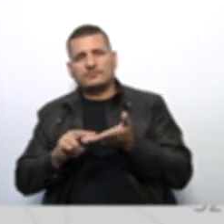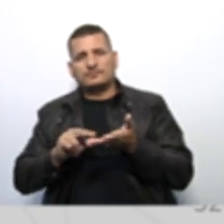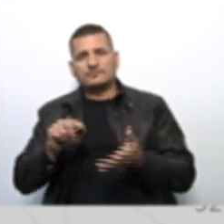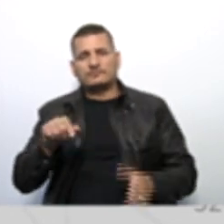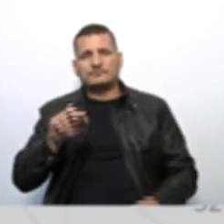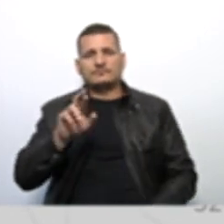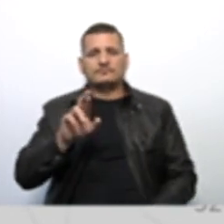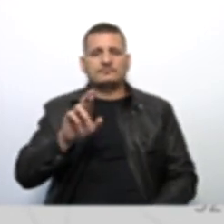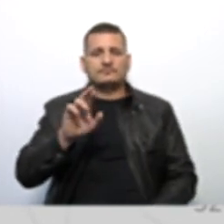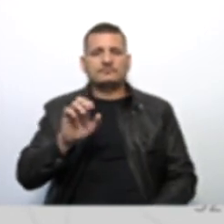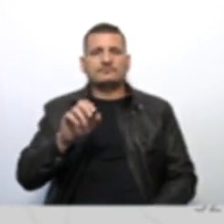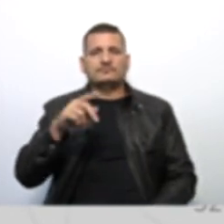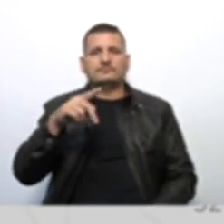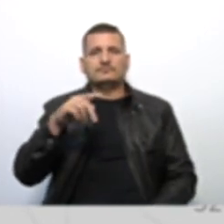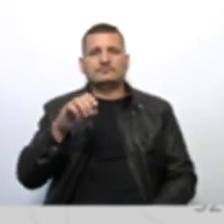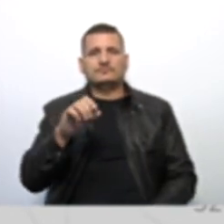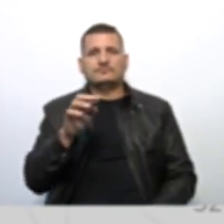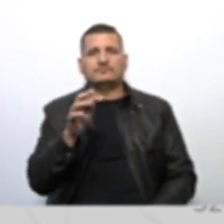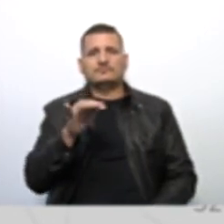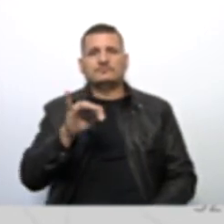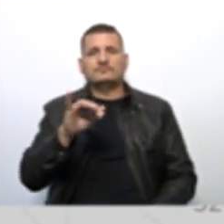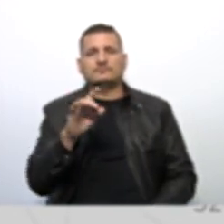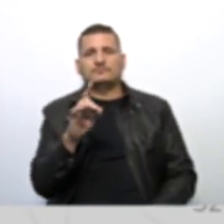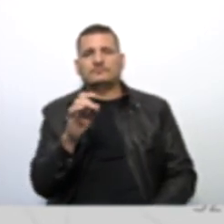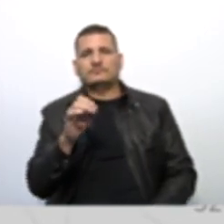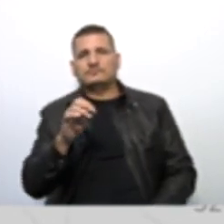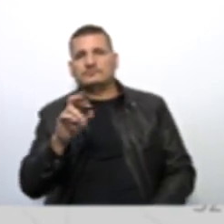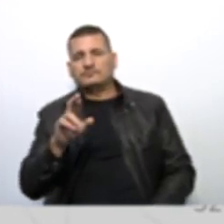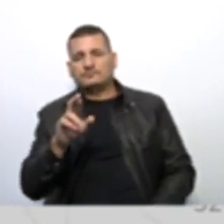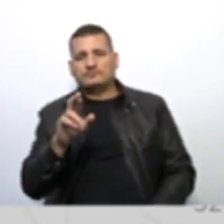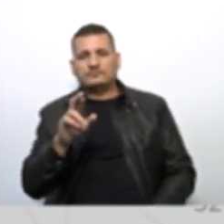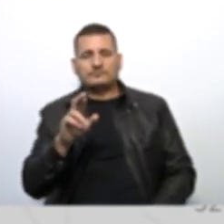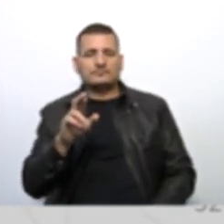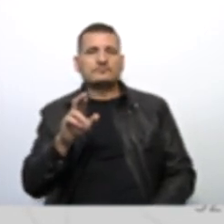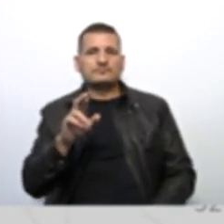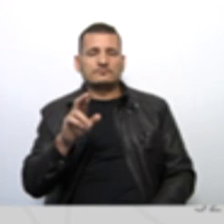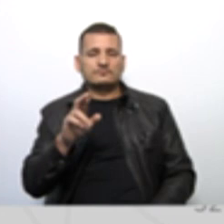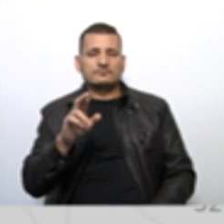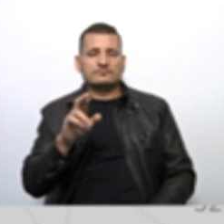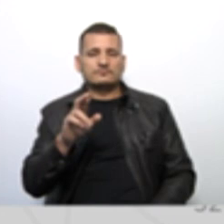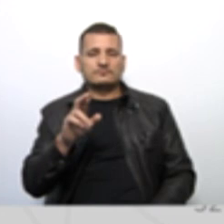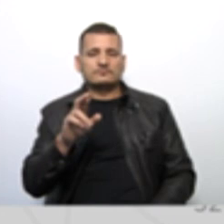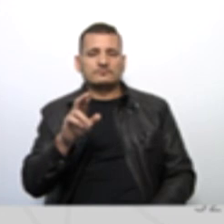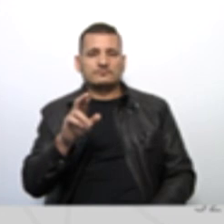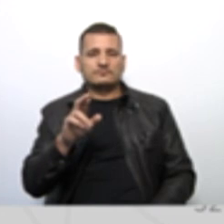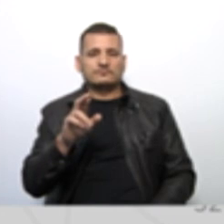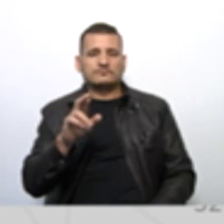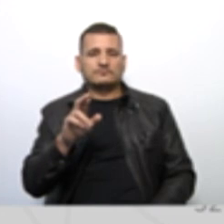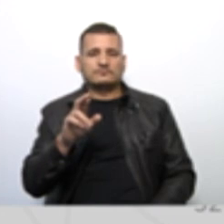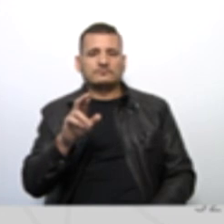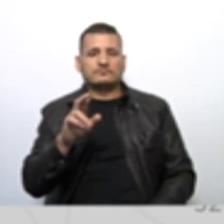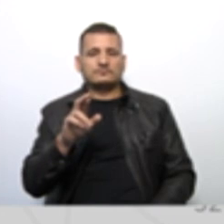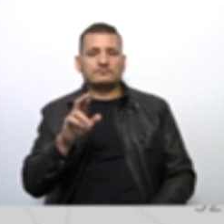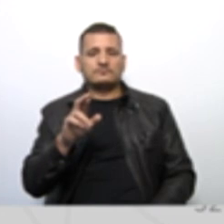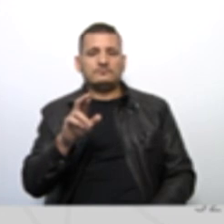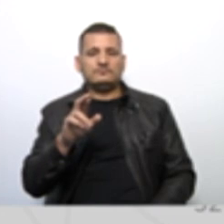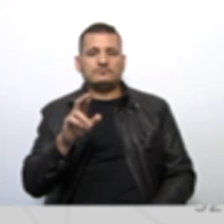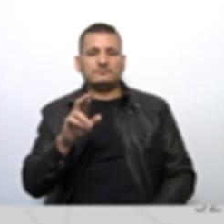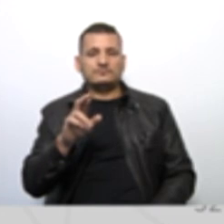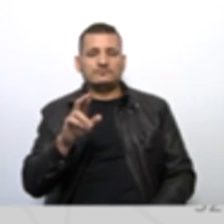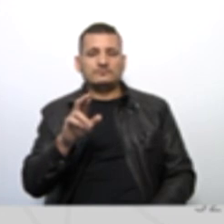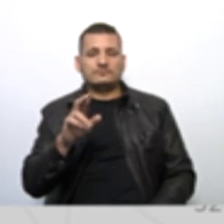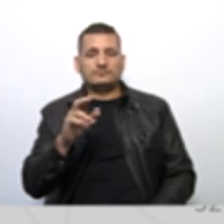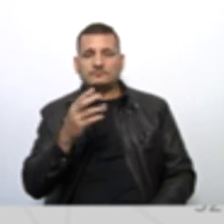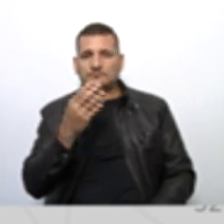repetir o sinal e propagar para o próximo dispositivo aqui, para o próximo equipamento.